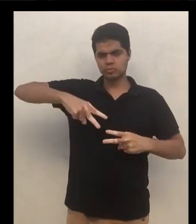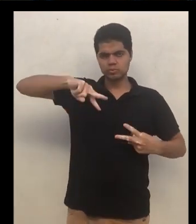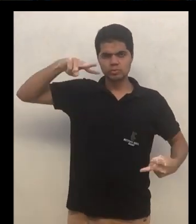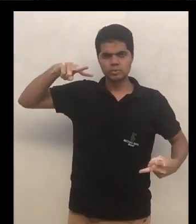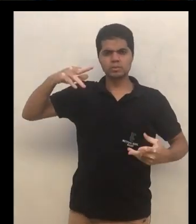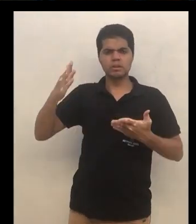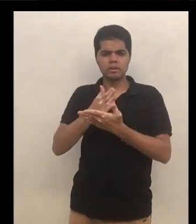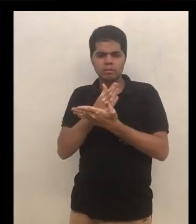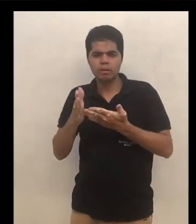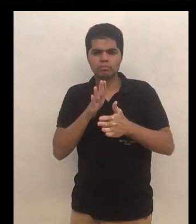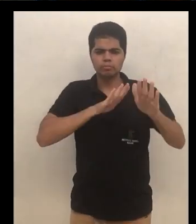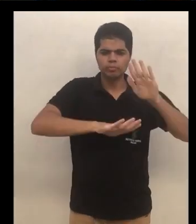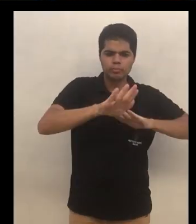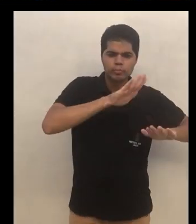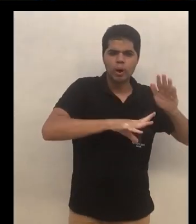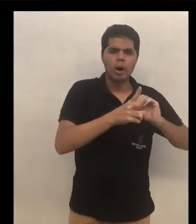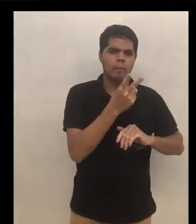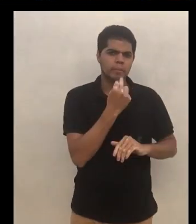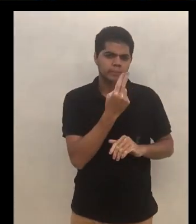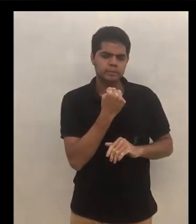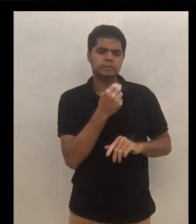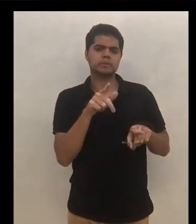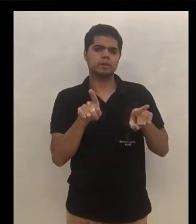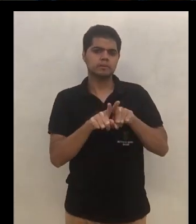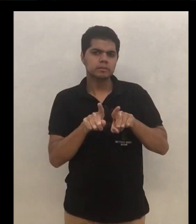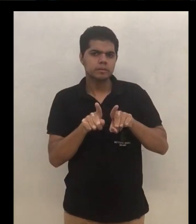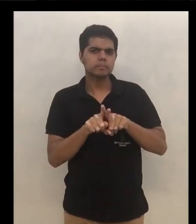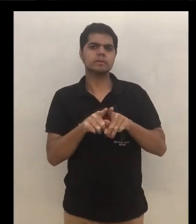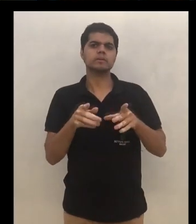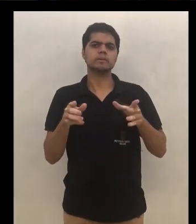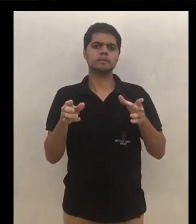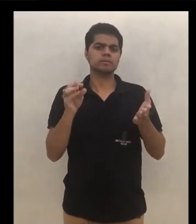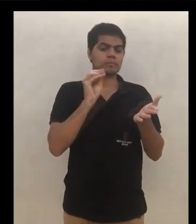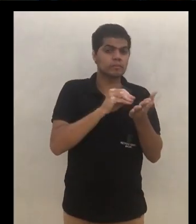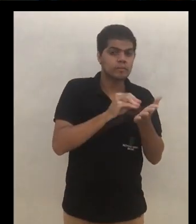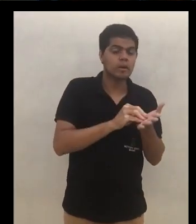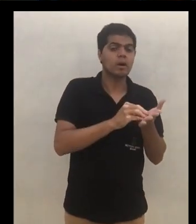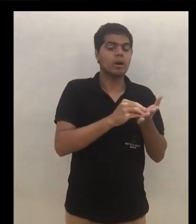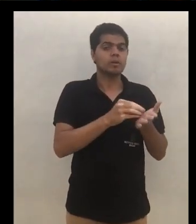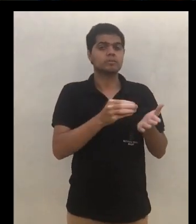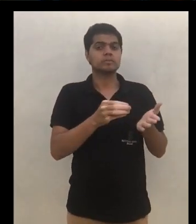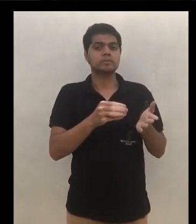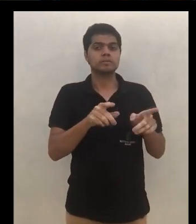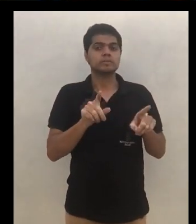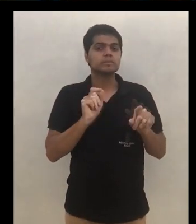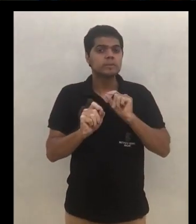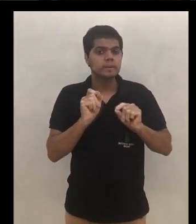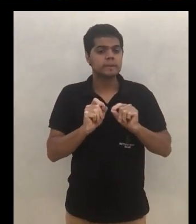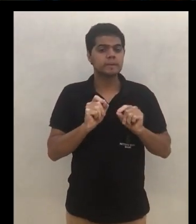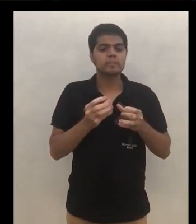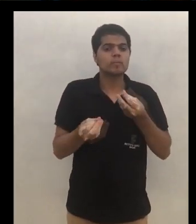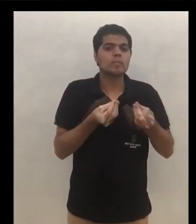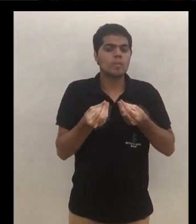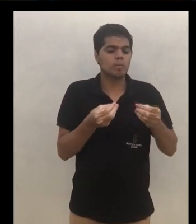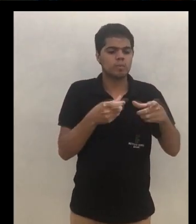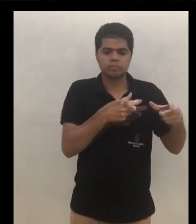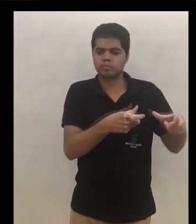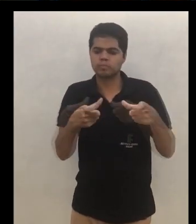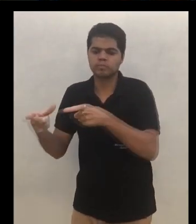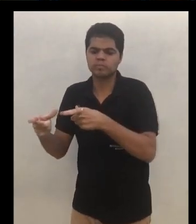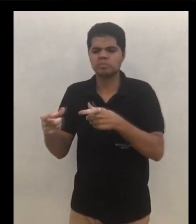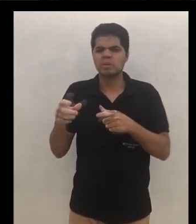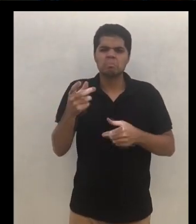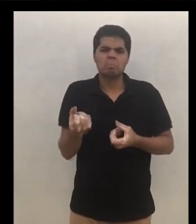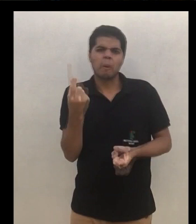outros com jejum, né? Mas hoje até o sistema industrial pouco está fazendo as mudas, pouco utiliza a muda